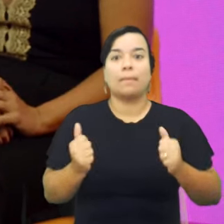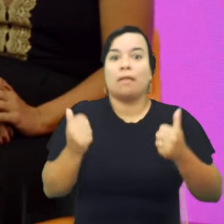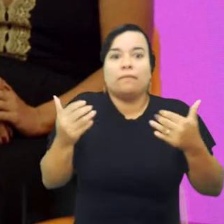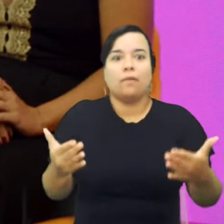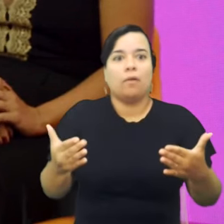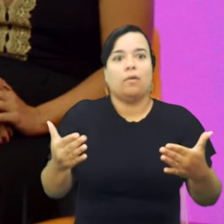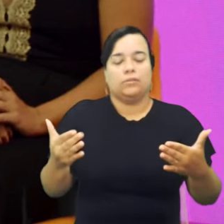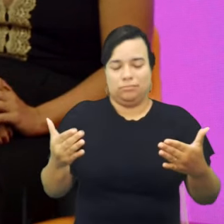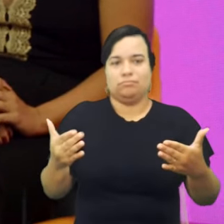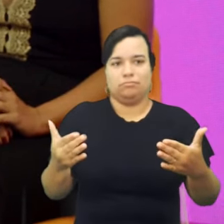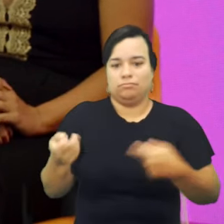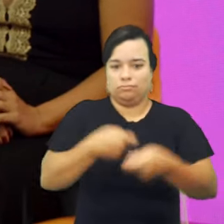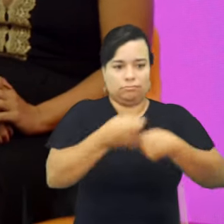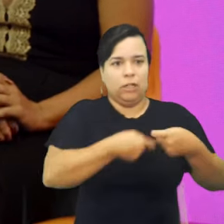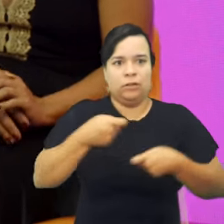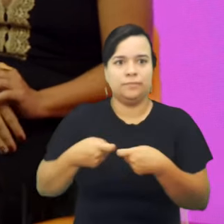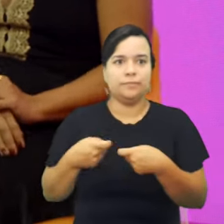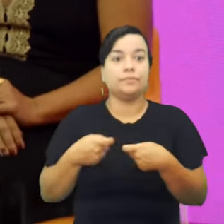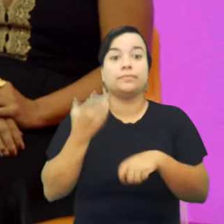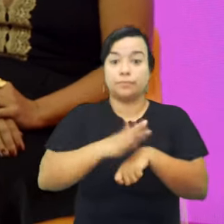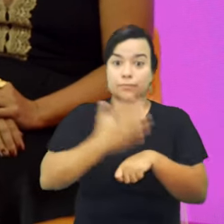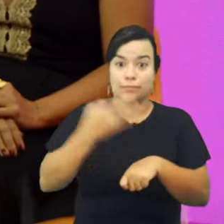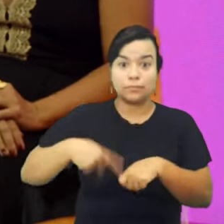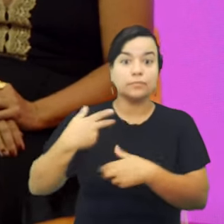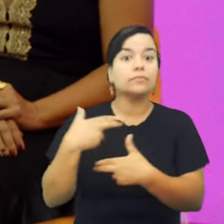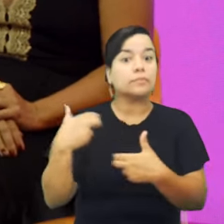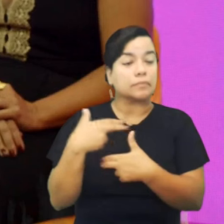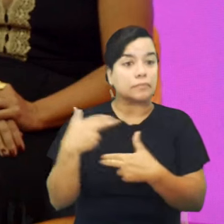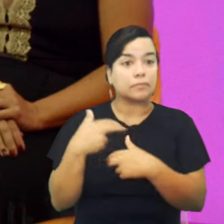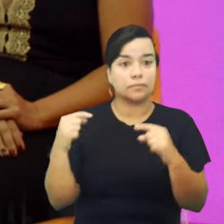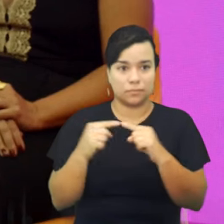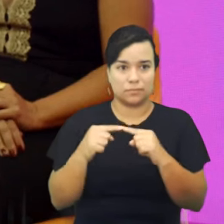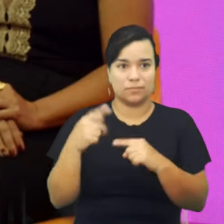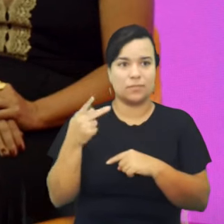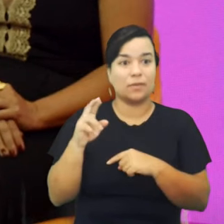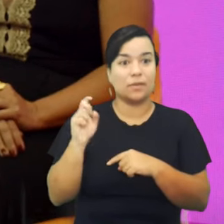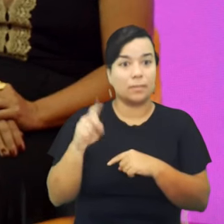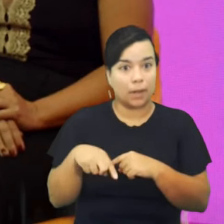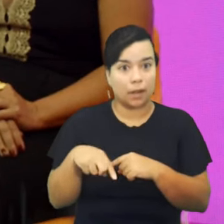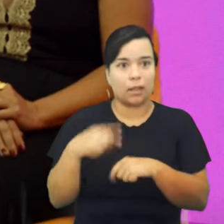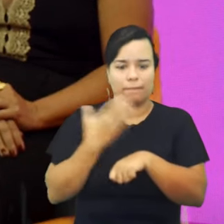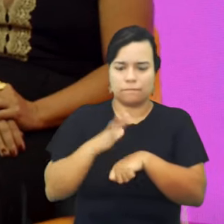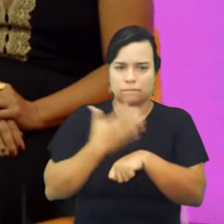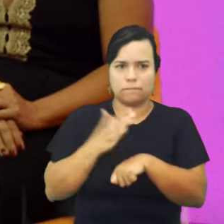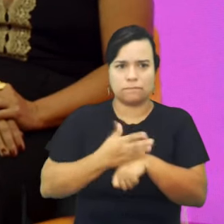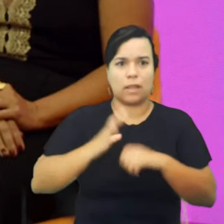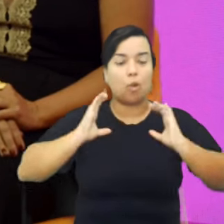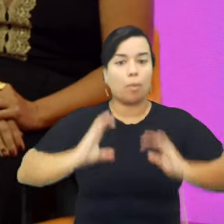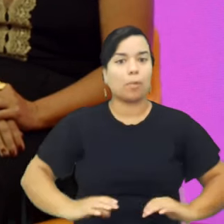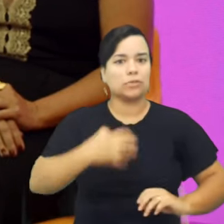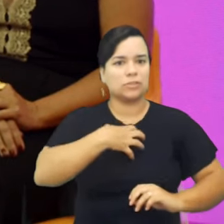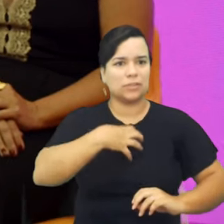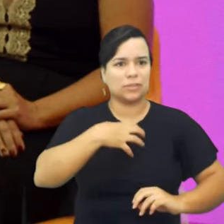vocês já fizeram, vocês me contam, que é o Empretec, né? Que ele é só comportamental. Não, hoje a gente pode falar